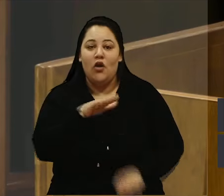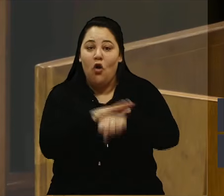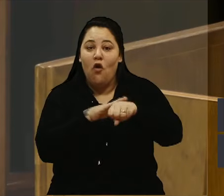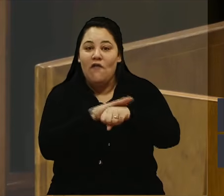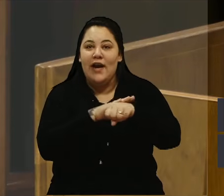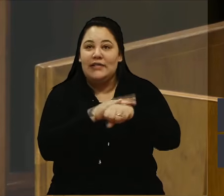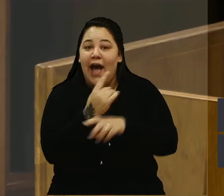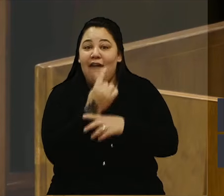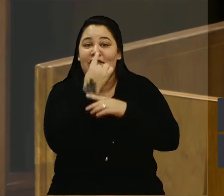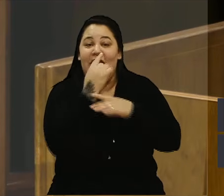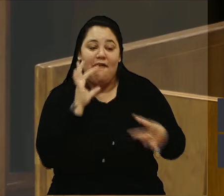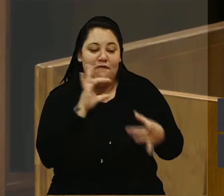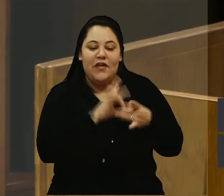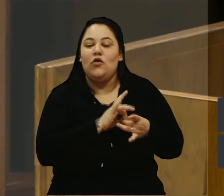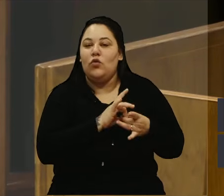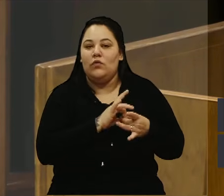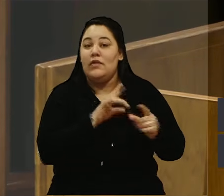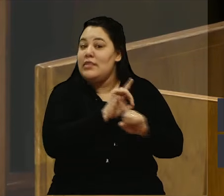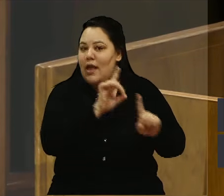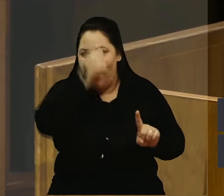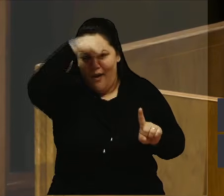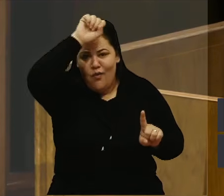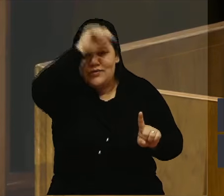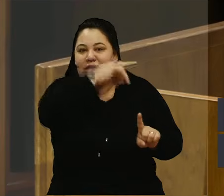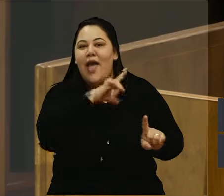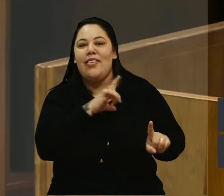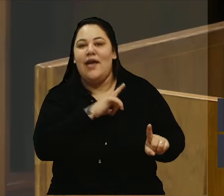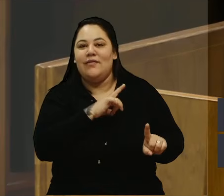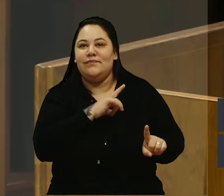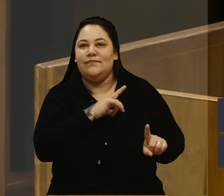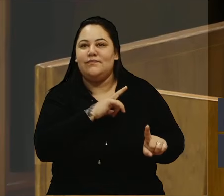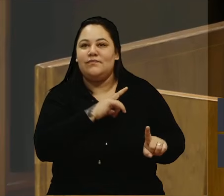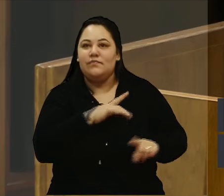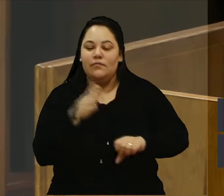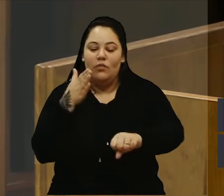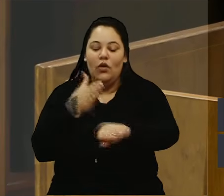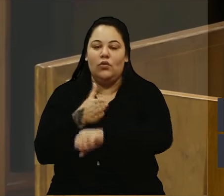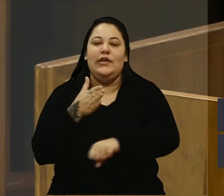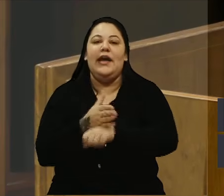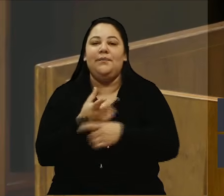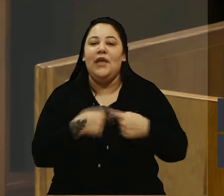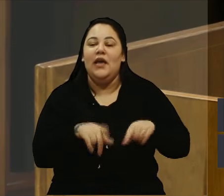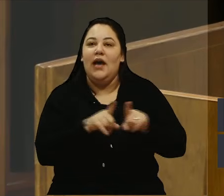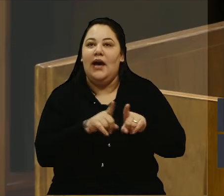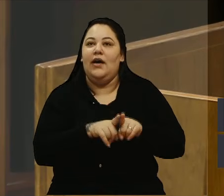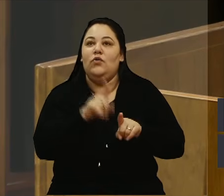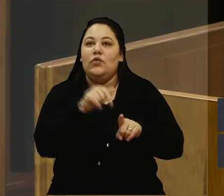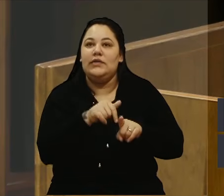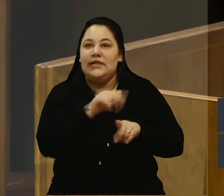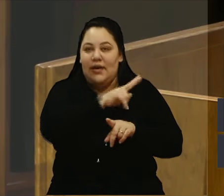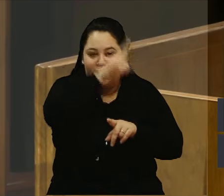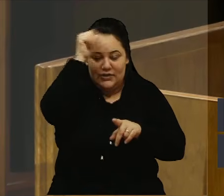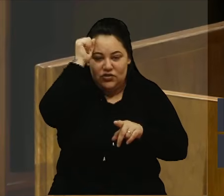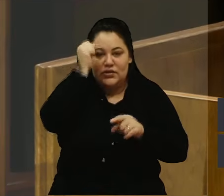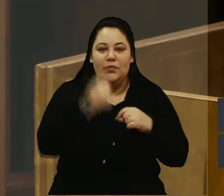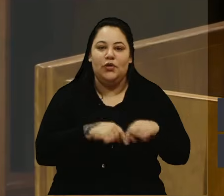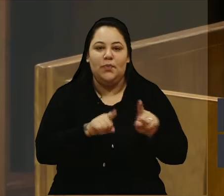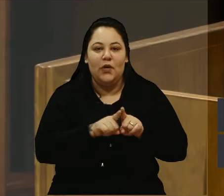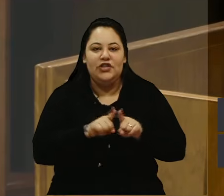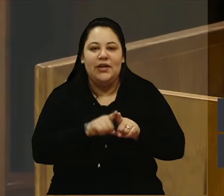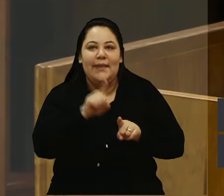nem com a UX. Tanto diálogo como nós estamos tendo com eles, participando aqui da Câmara, atendendo os vereadores. Eles